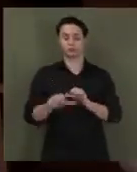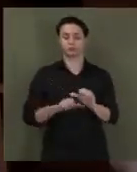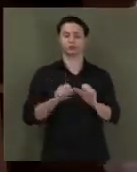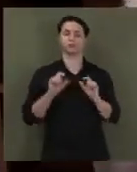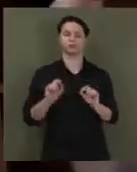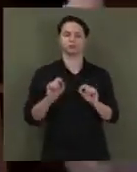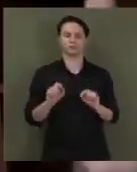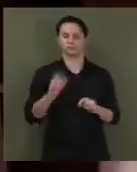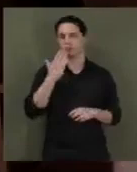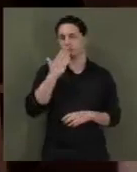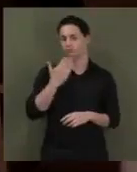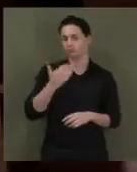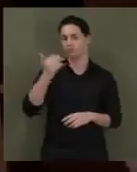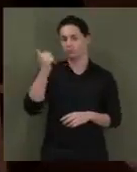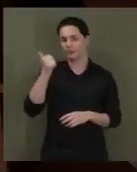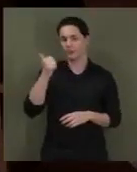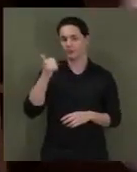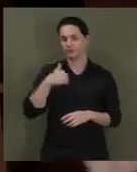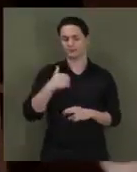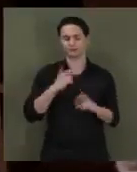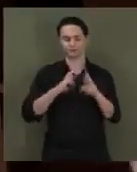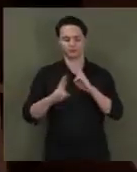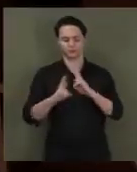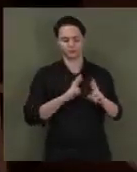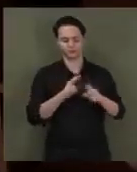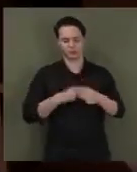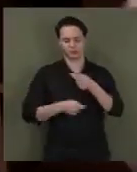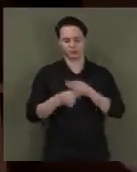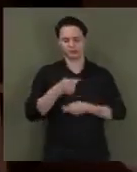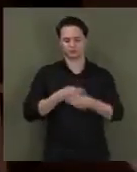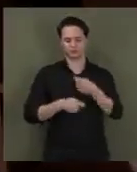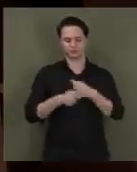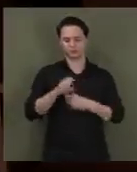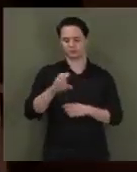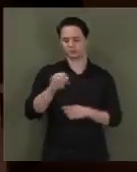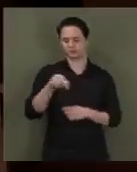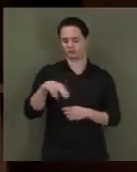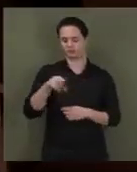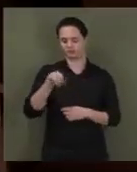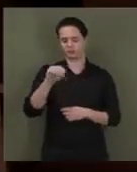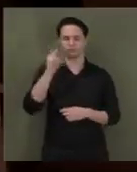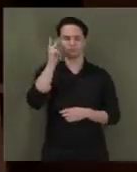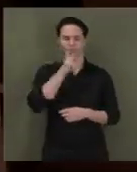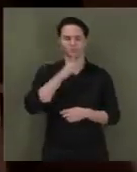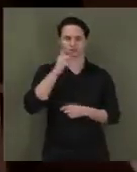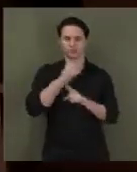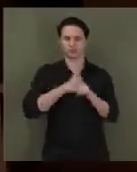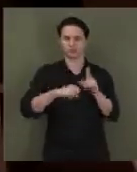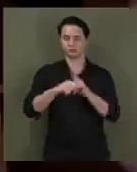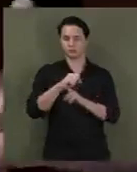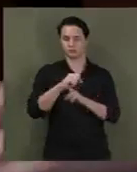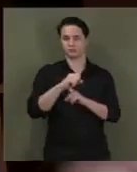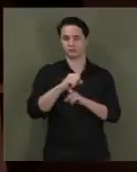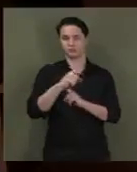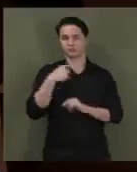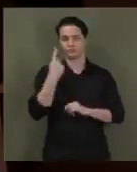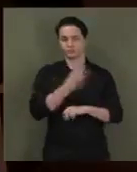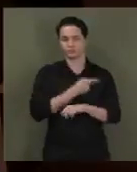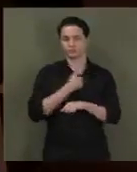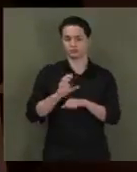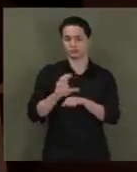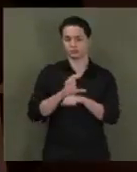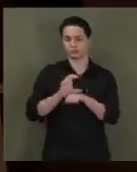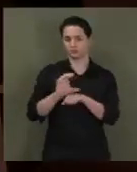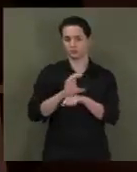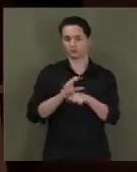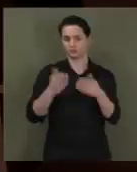e melhorar relações econômicas, políticas e sociais. Nossa Constituição